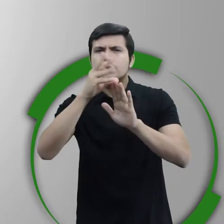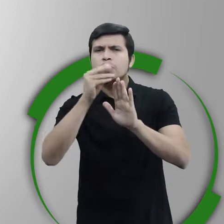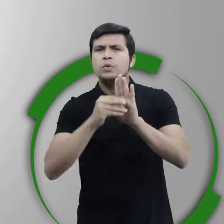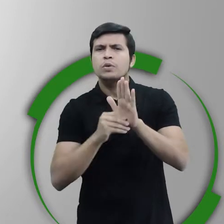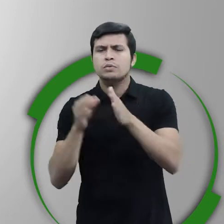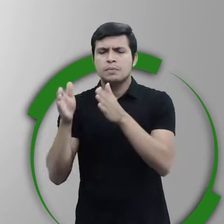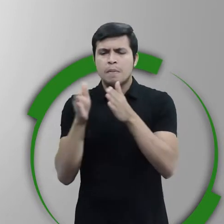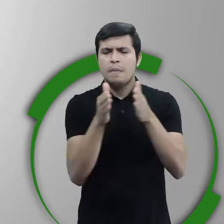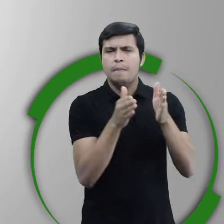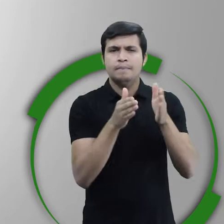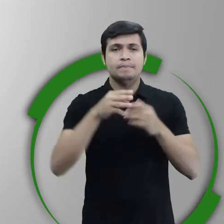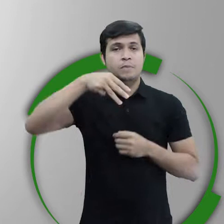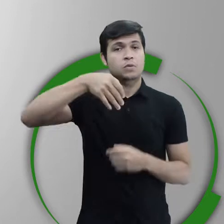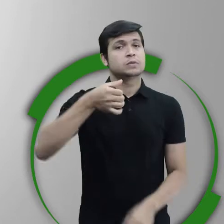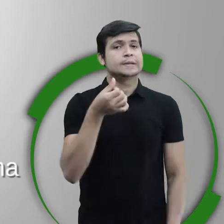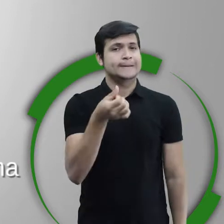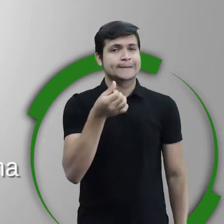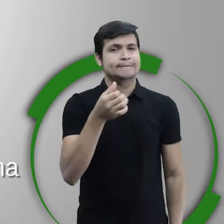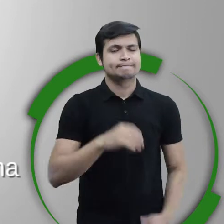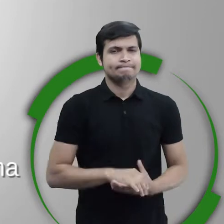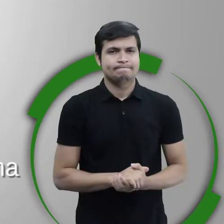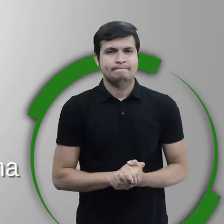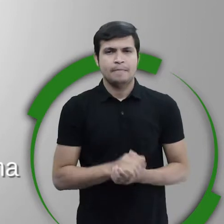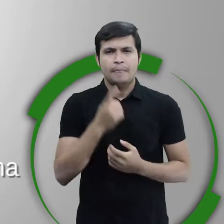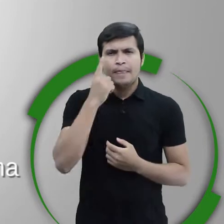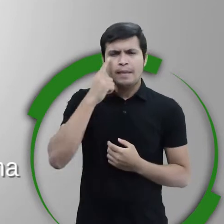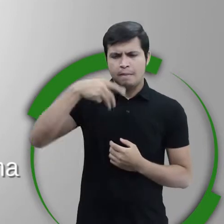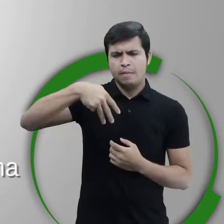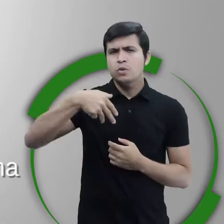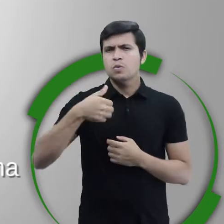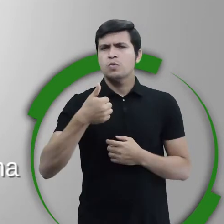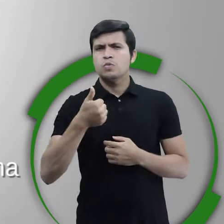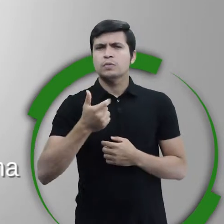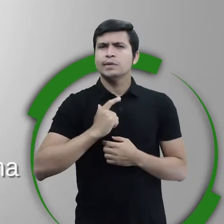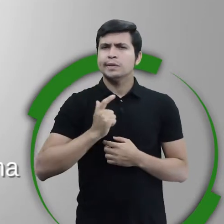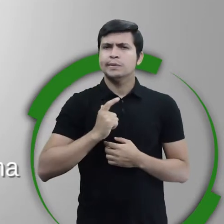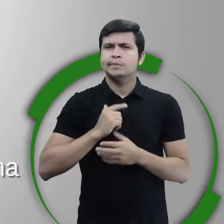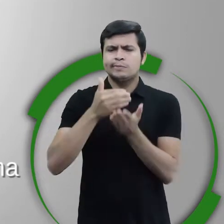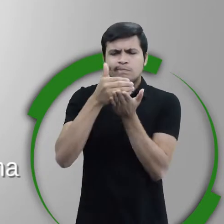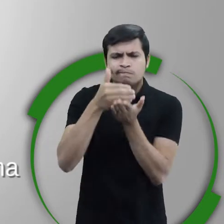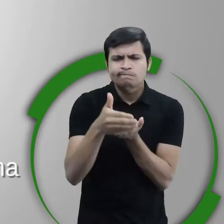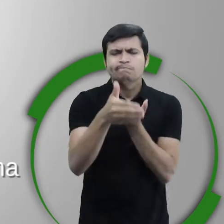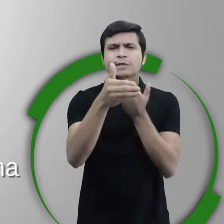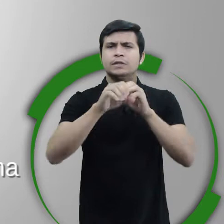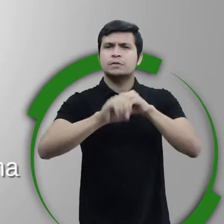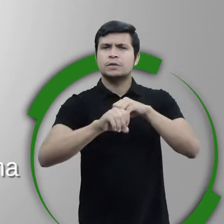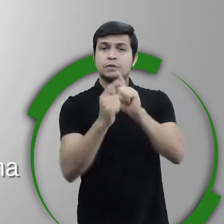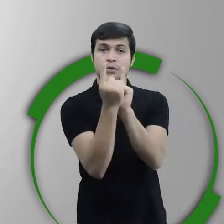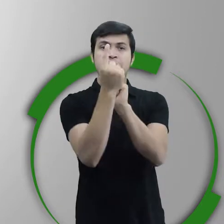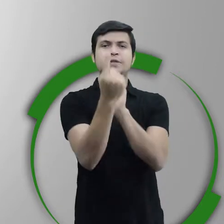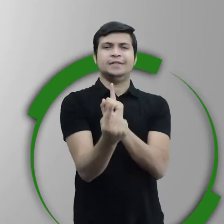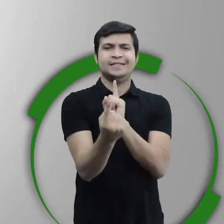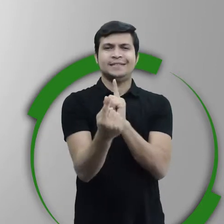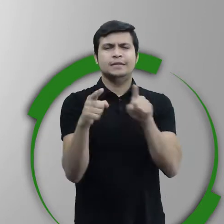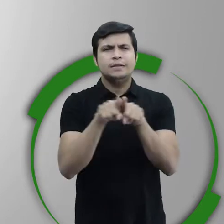está dividido em 6 módulos. No primeiro módulo, trabalharemos com o tema Introdução à Educação à Distância